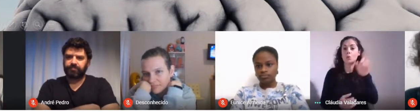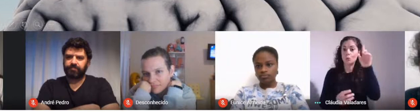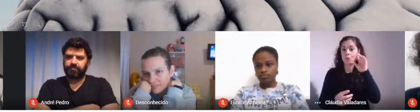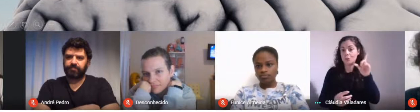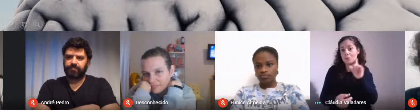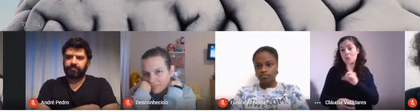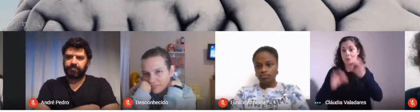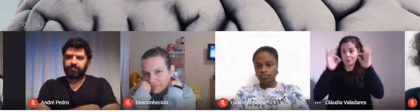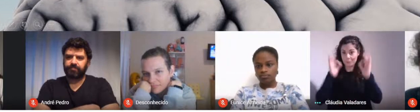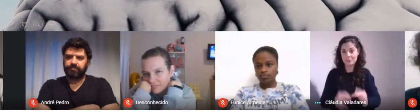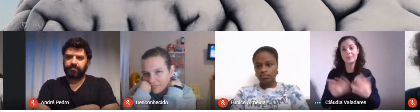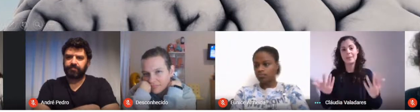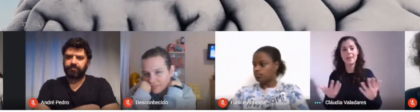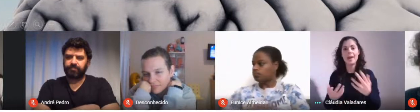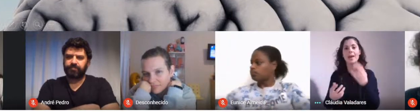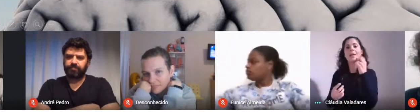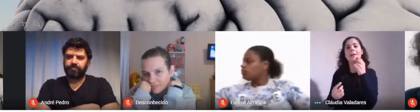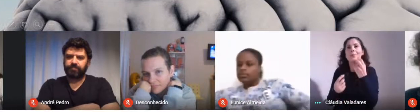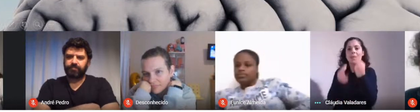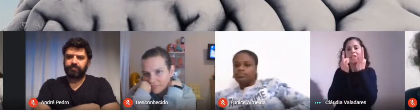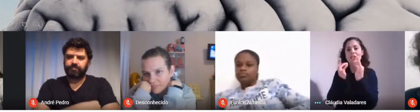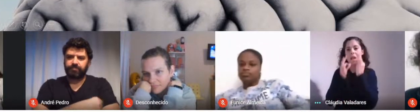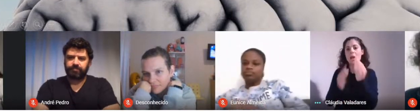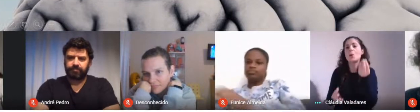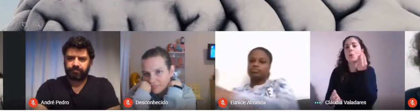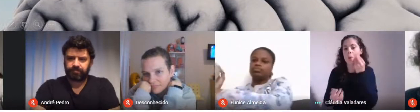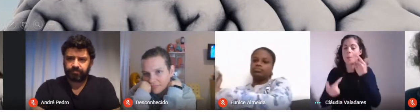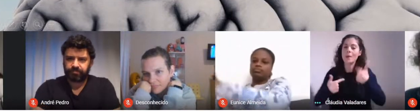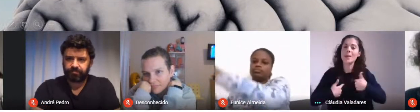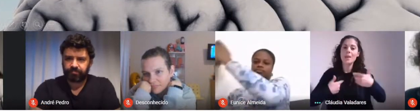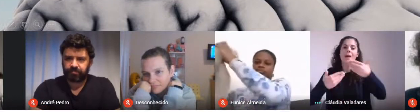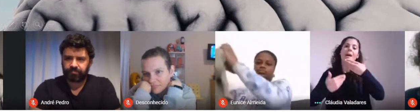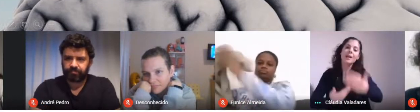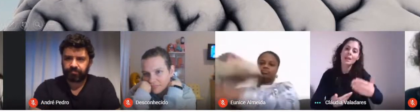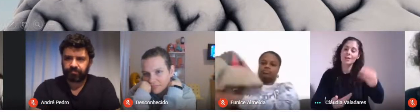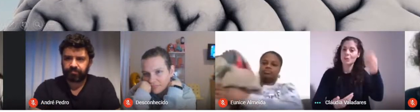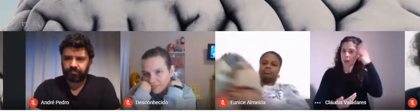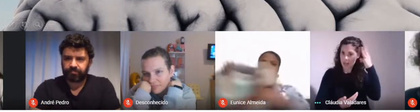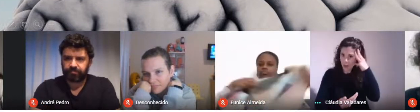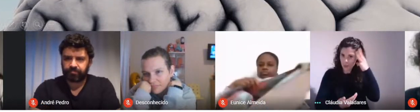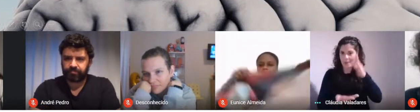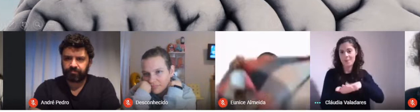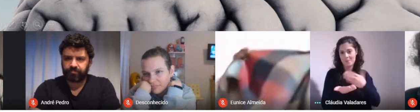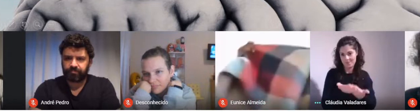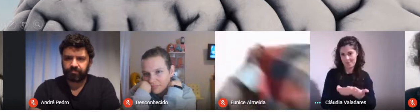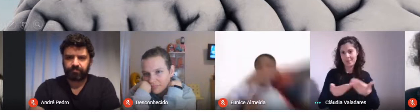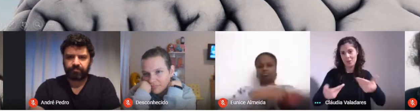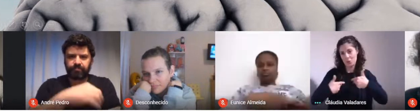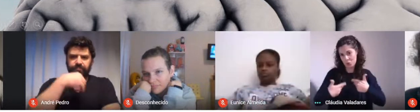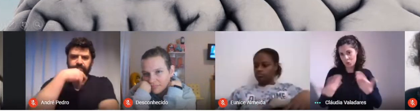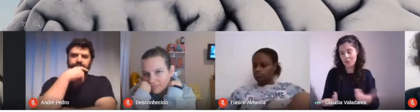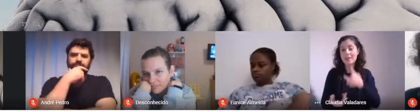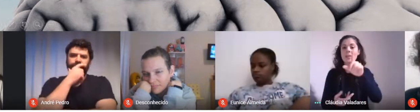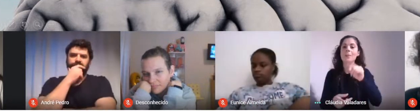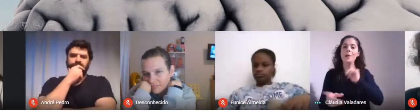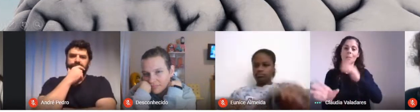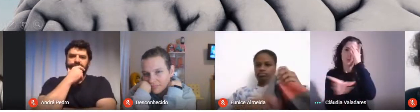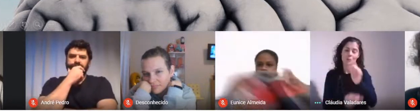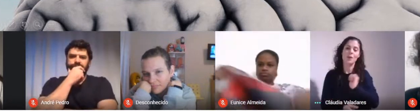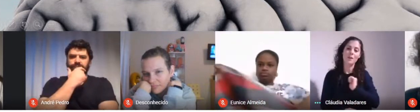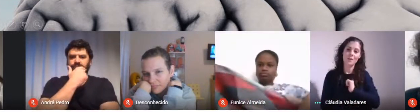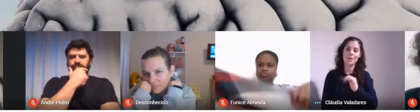a ajuda e a disponibilidade, e também agradeço à minha professora orientadora, que é a professora Fátima Bizarra.